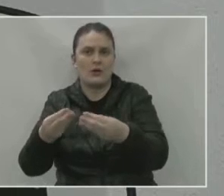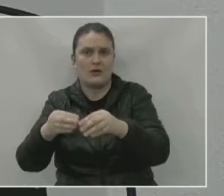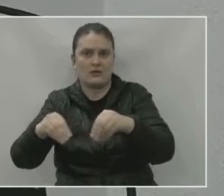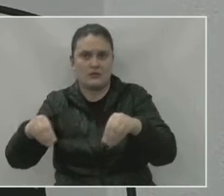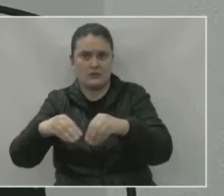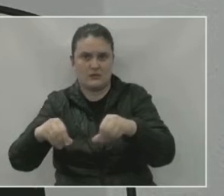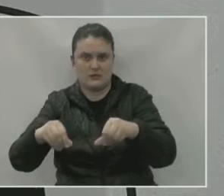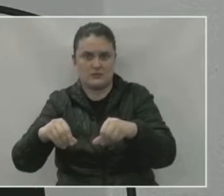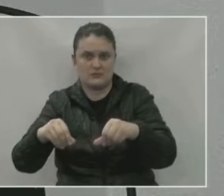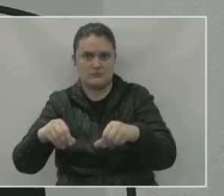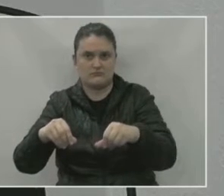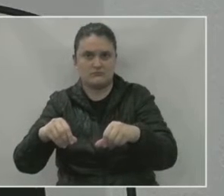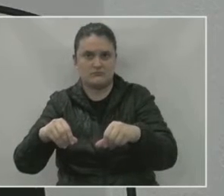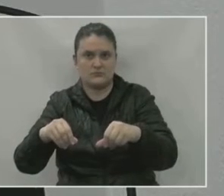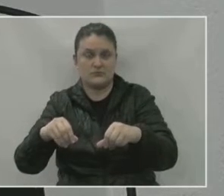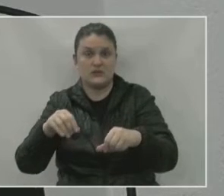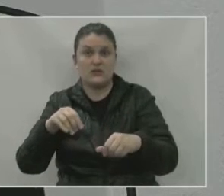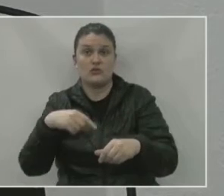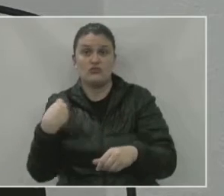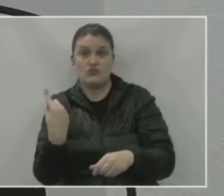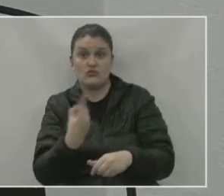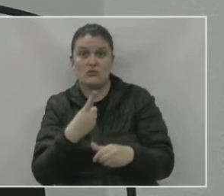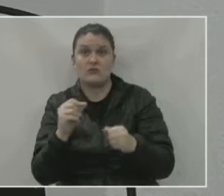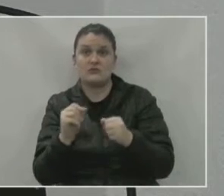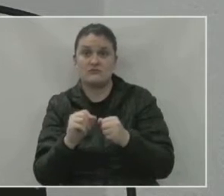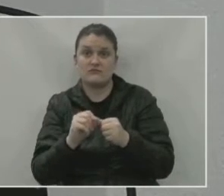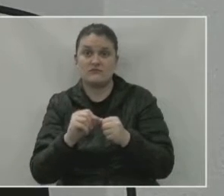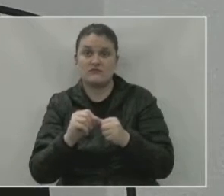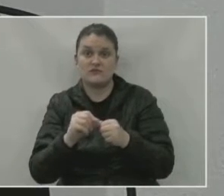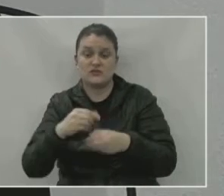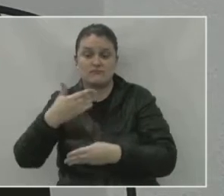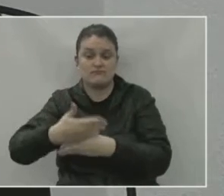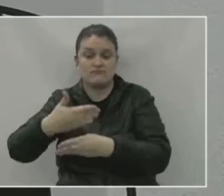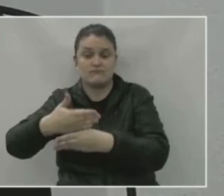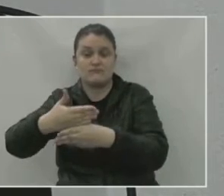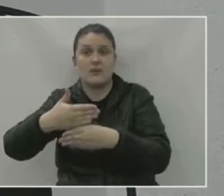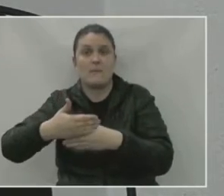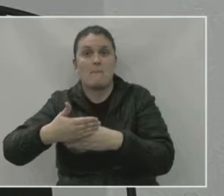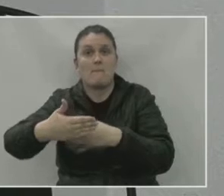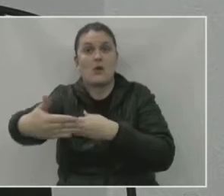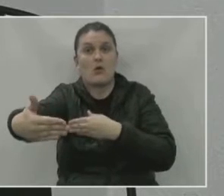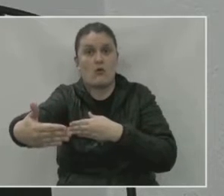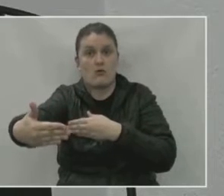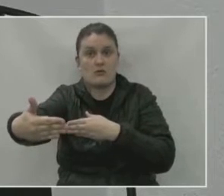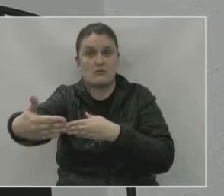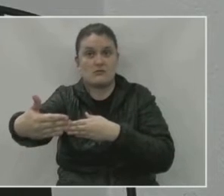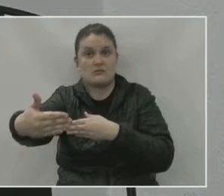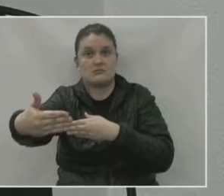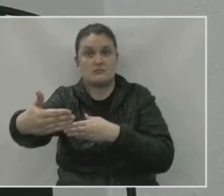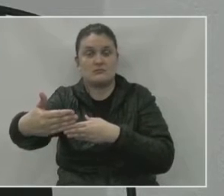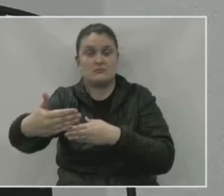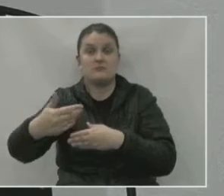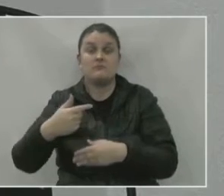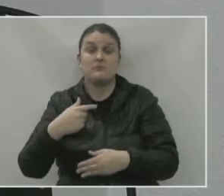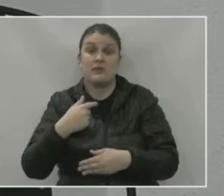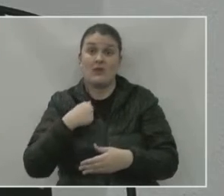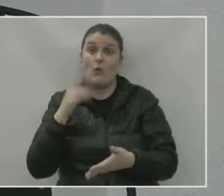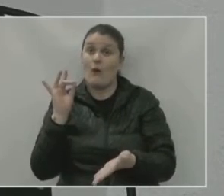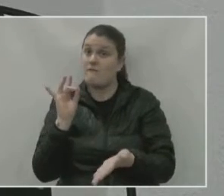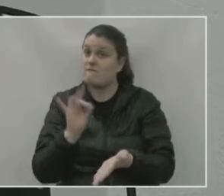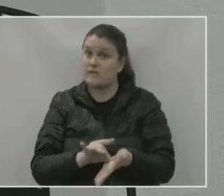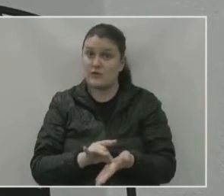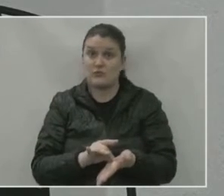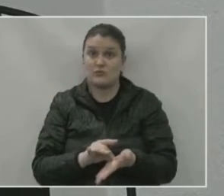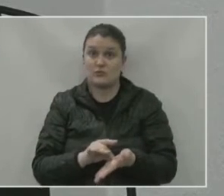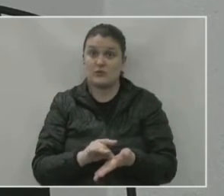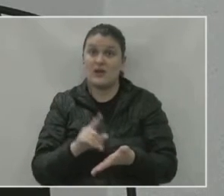fosse concretizada? Seria nós fazermos uma ampliação da cadeia. E eu afirmo bem que